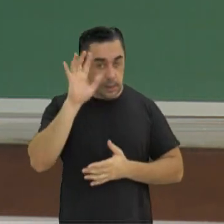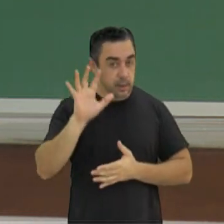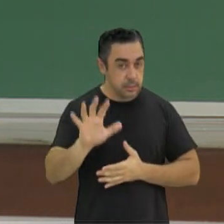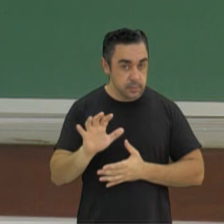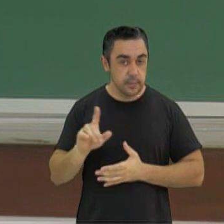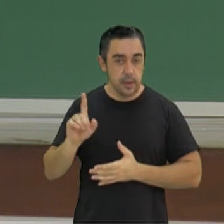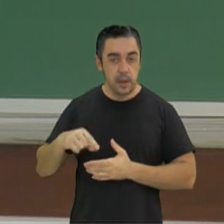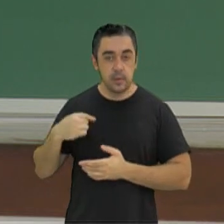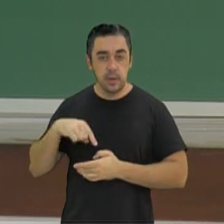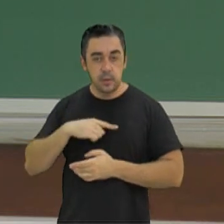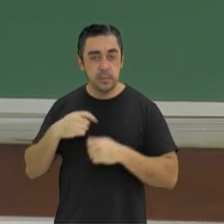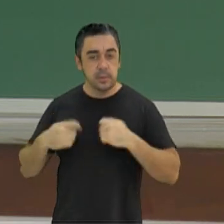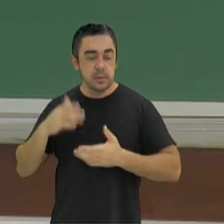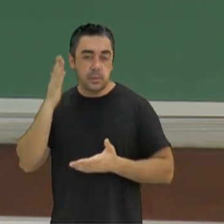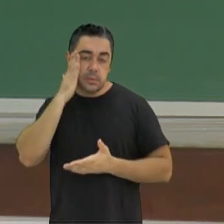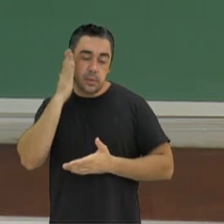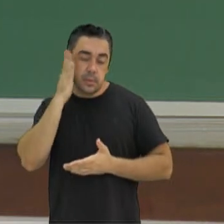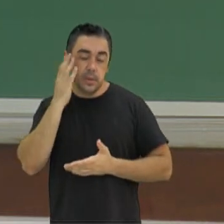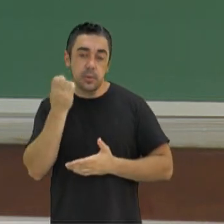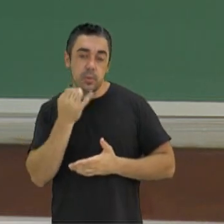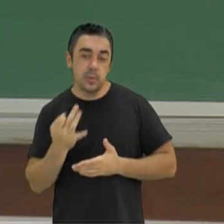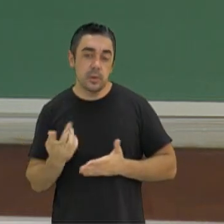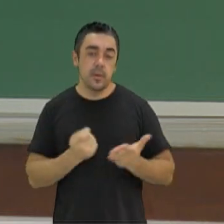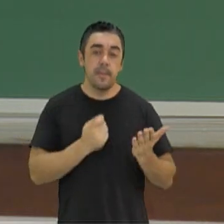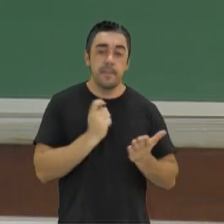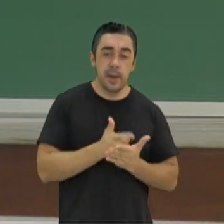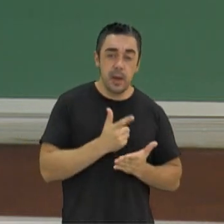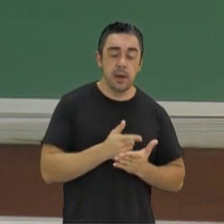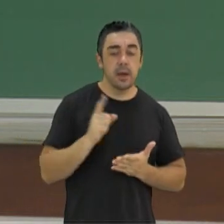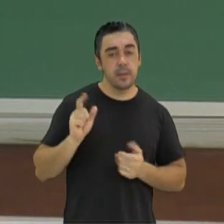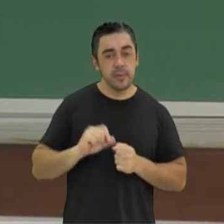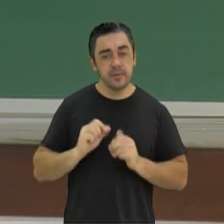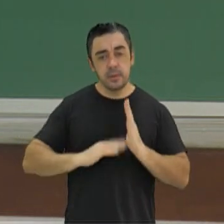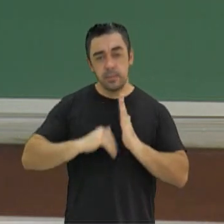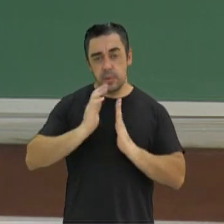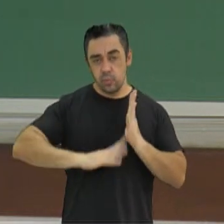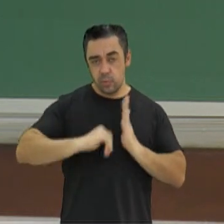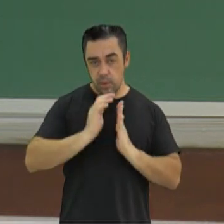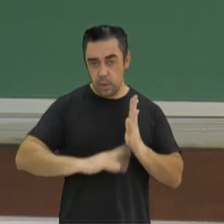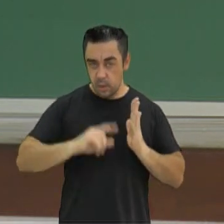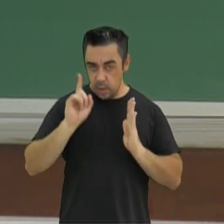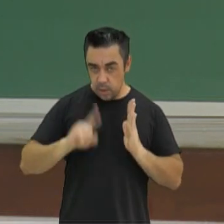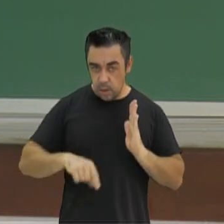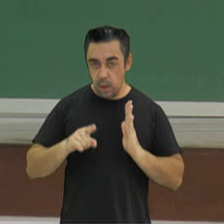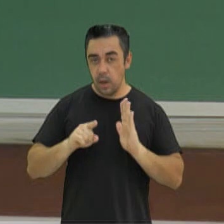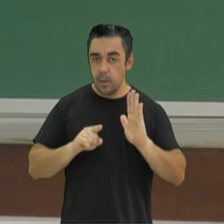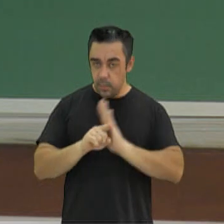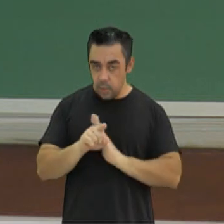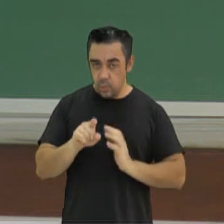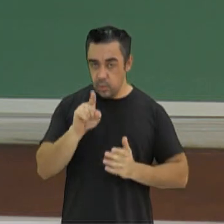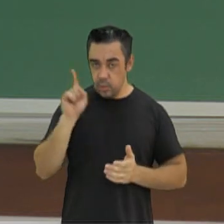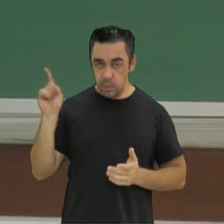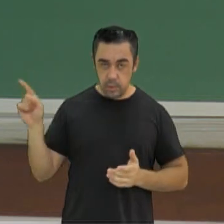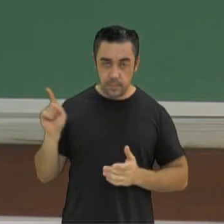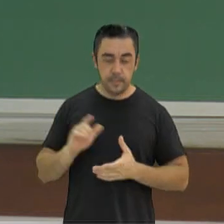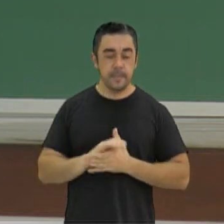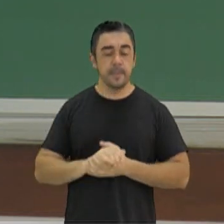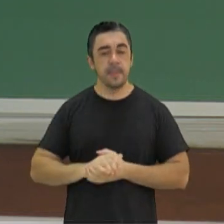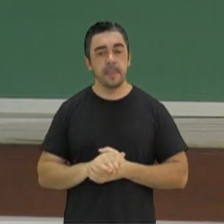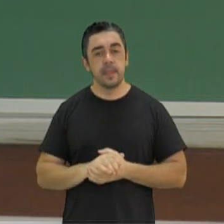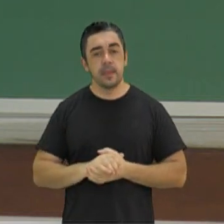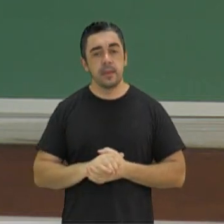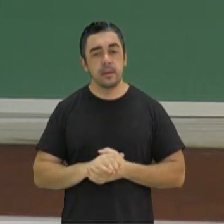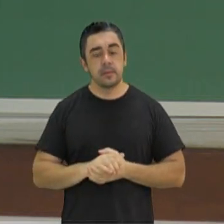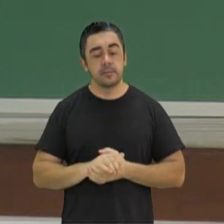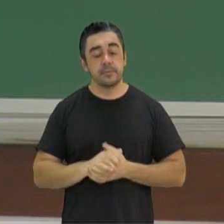precisamos saber quanto vai custar para ele impermeabilizar. Esse é o conceito do problema, né? Então lembrando,